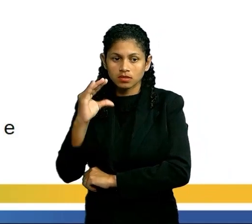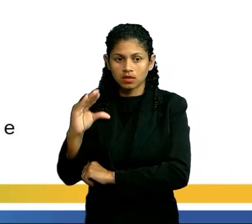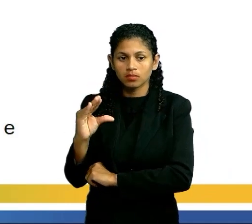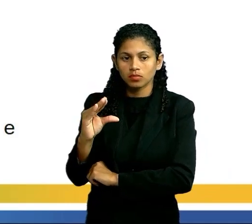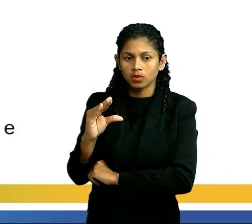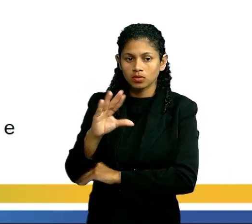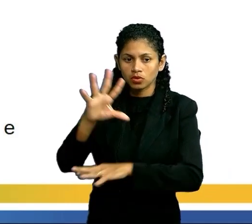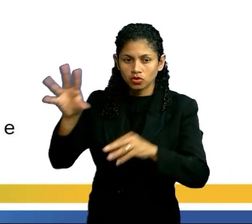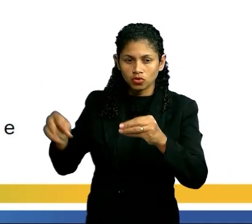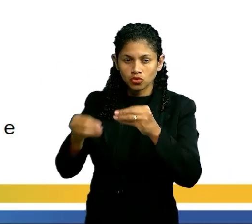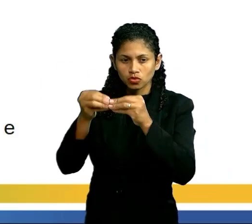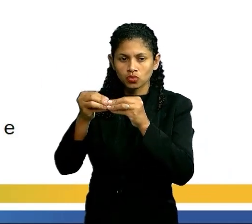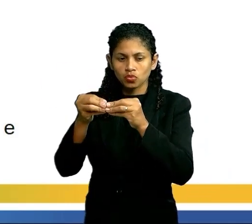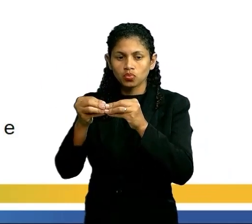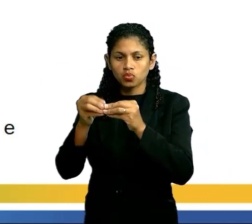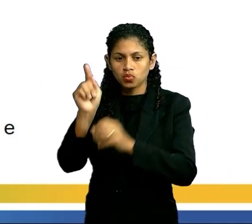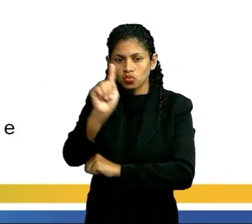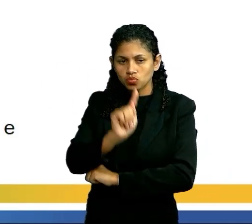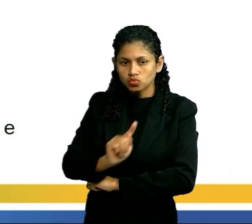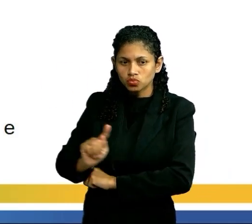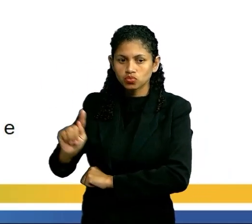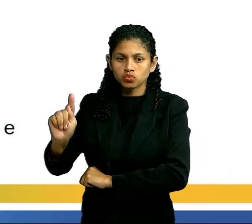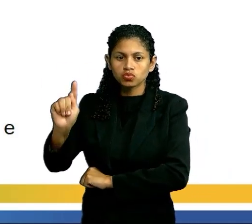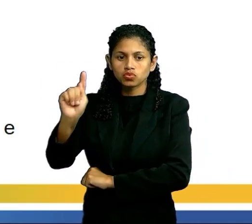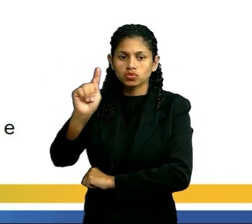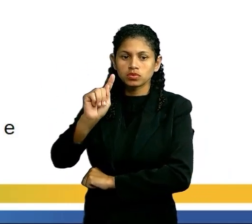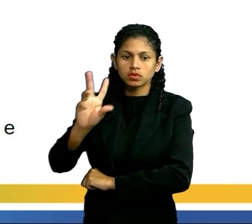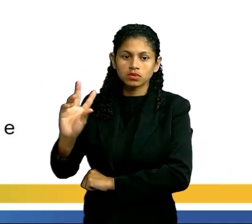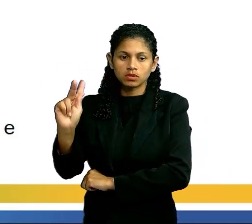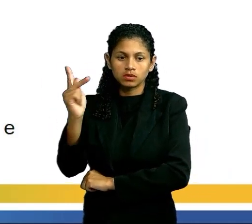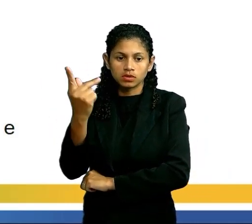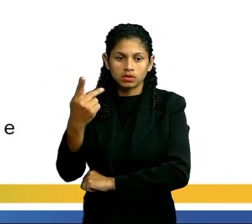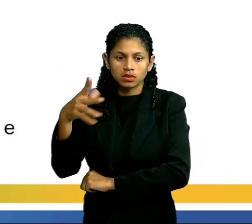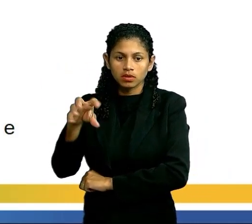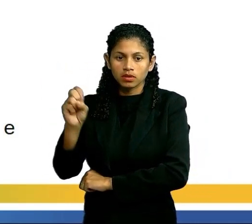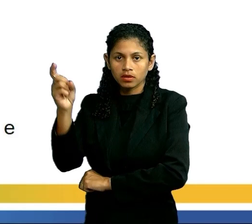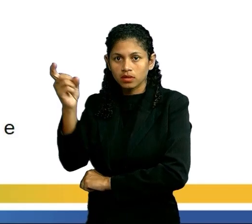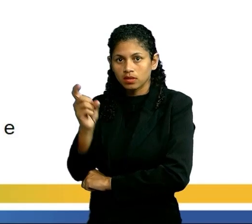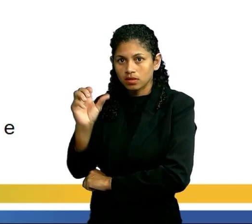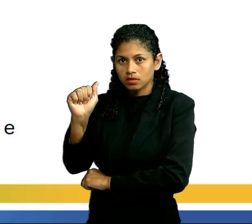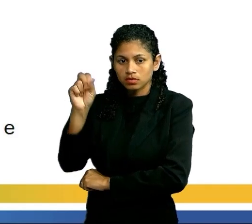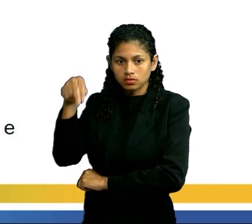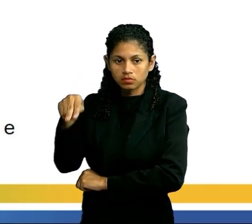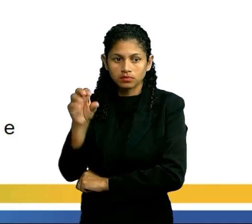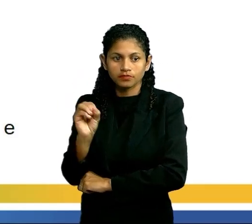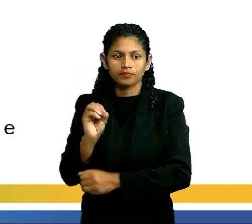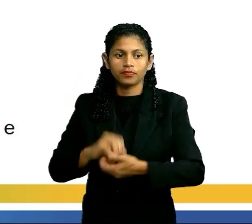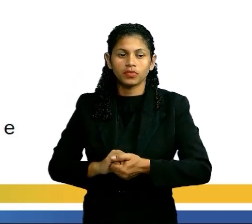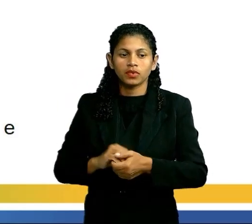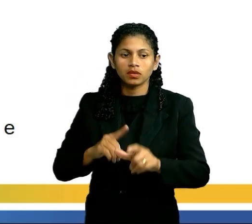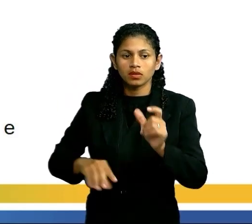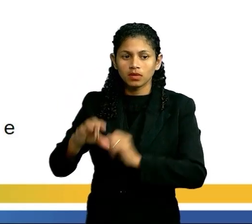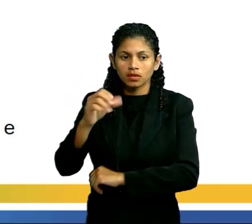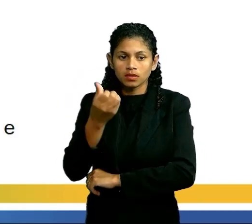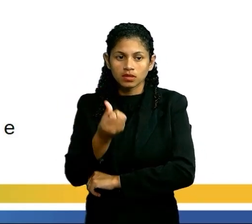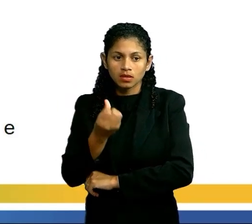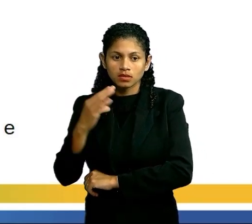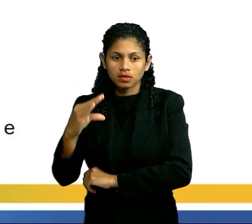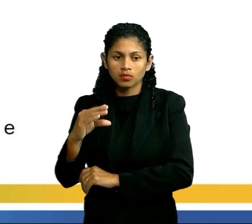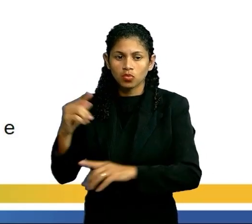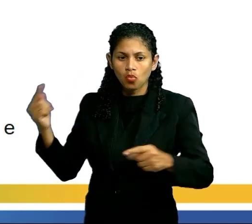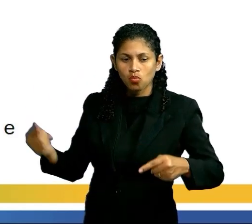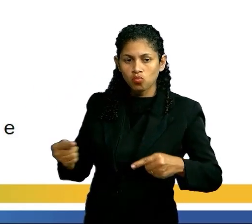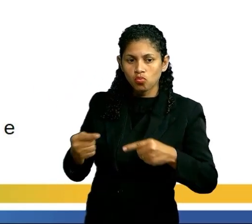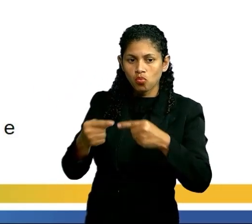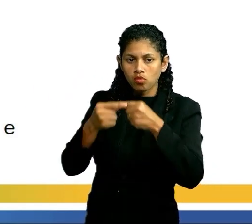C, 6 carbonos conectados a um anel aromático. D,